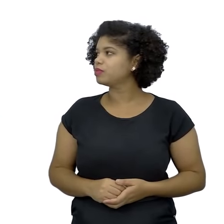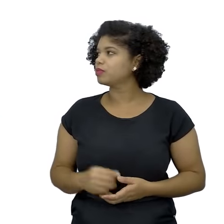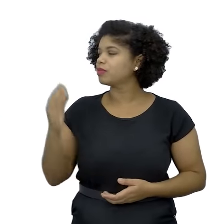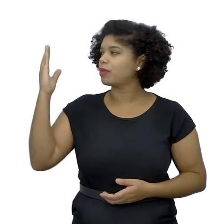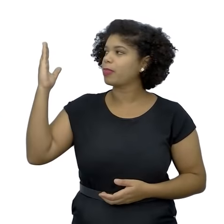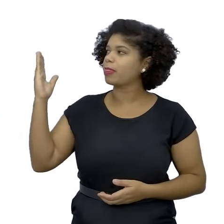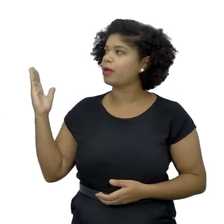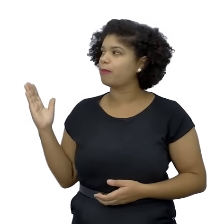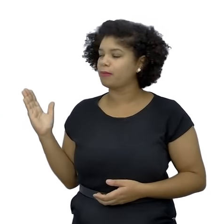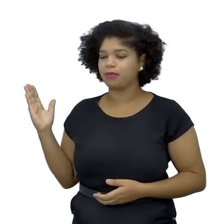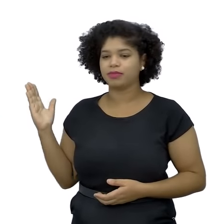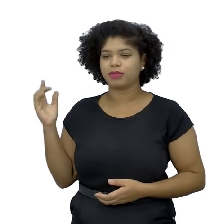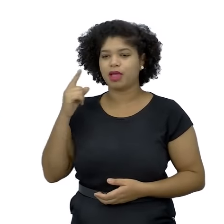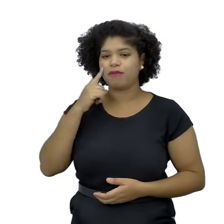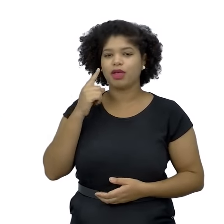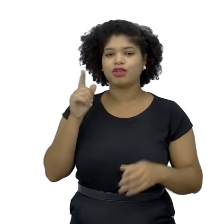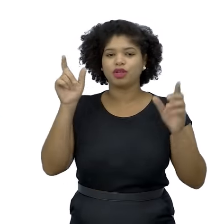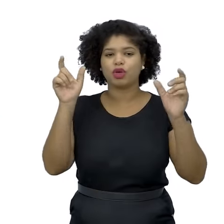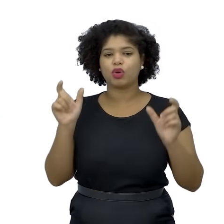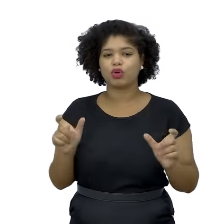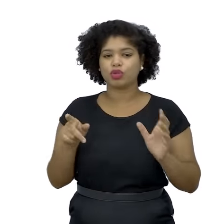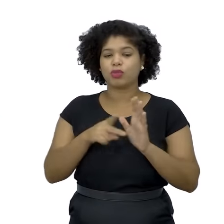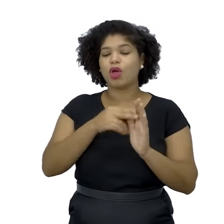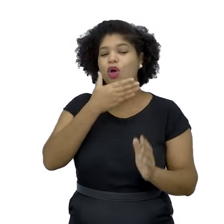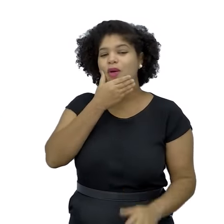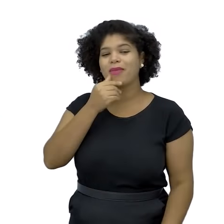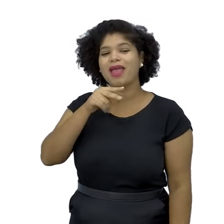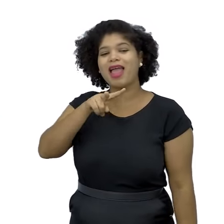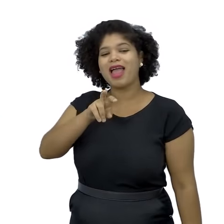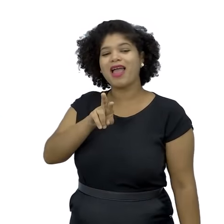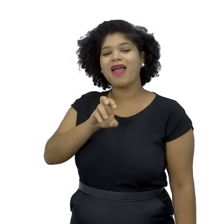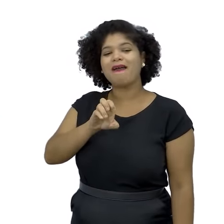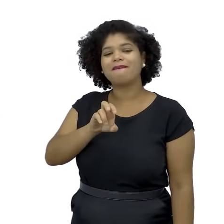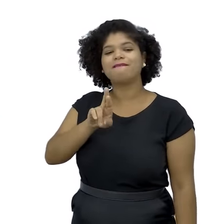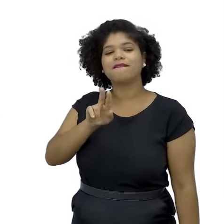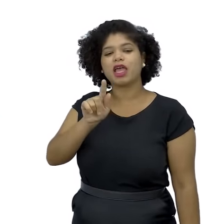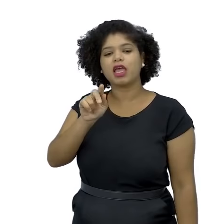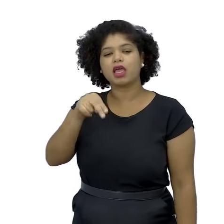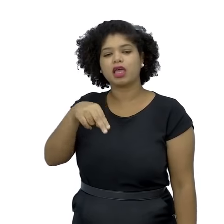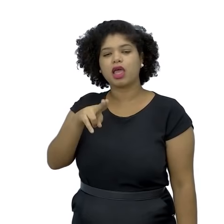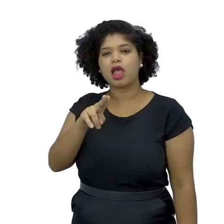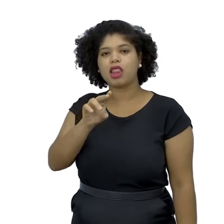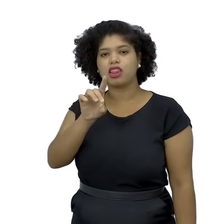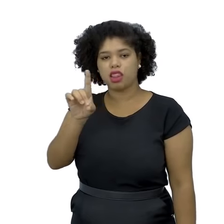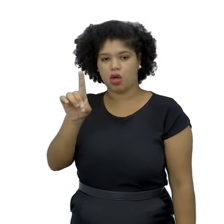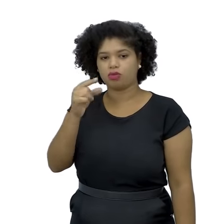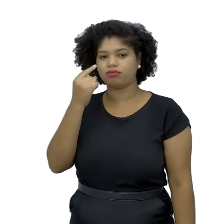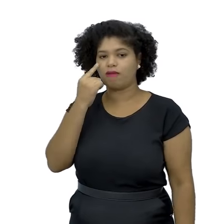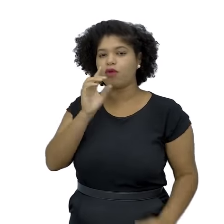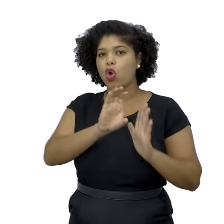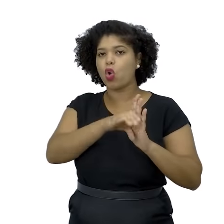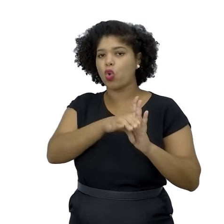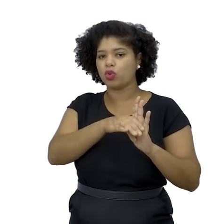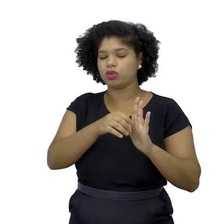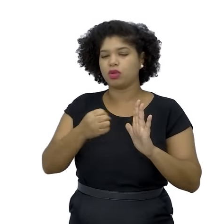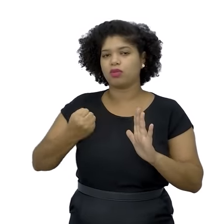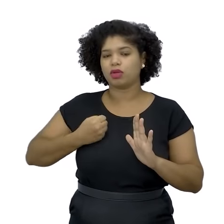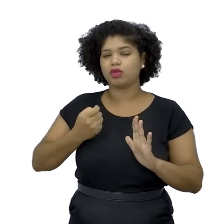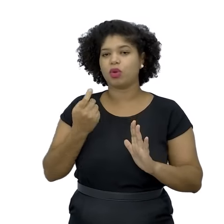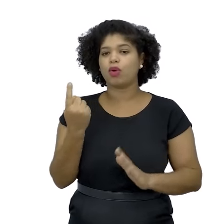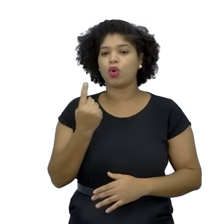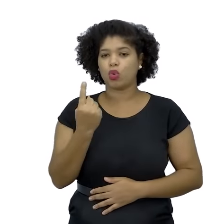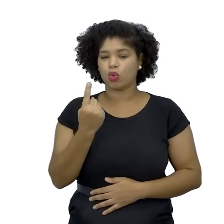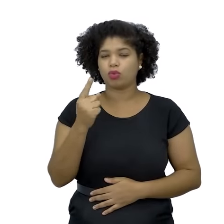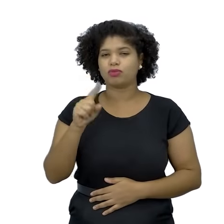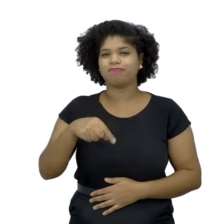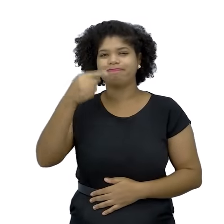olhando aí para os campos conceituais de Vernot, né? Lembrando que na sequência anterior, né, na sequência 1, o trabalho com